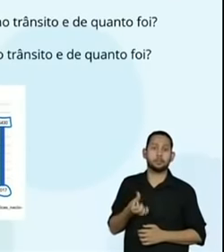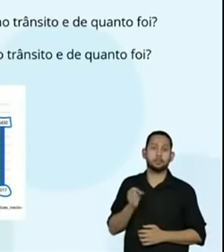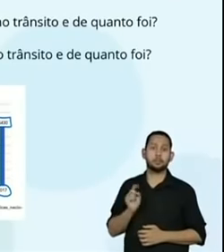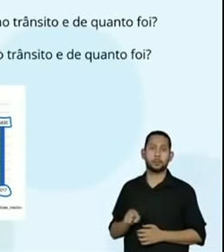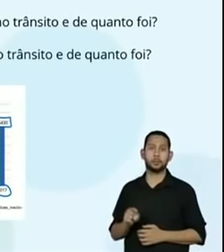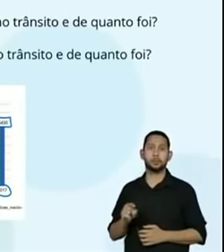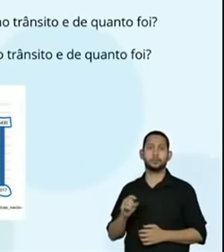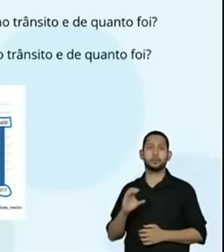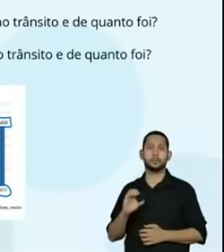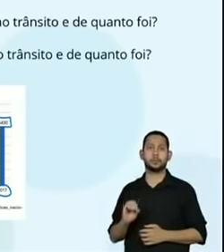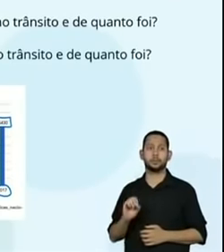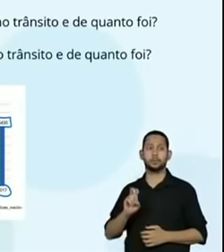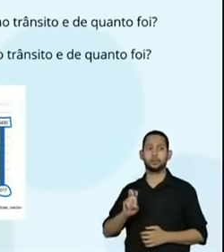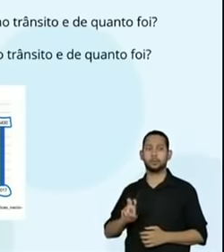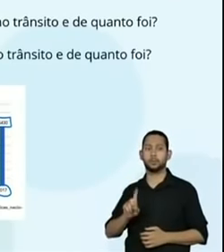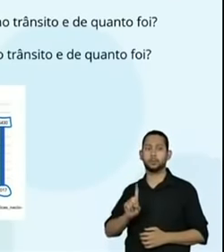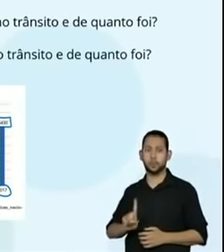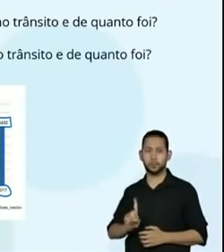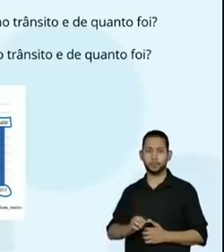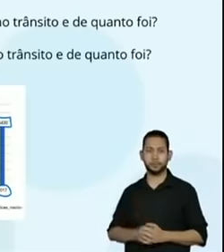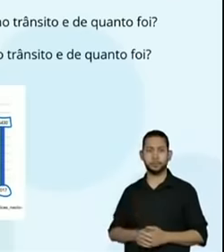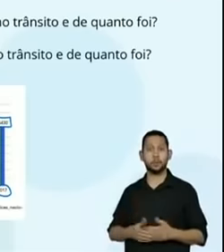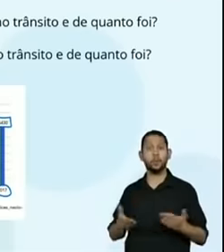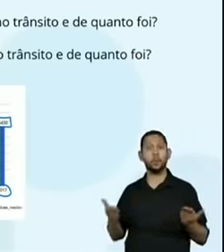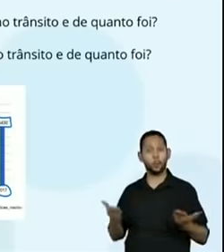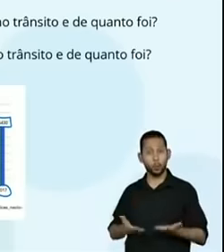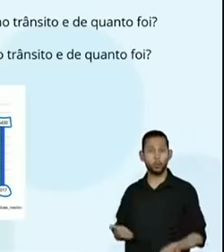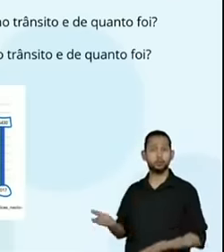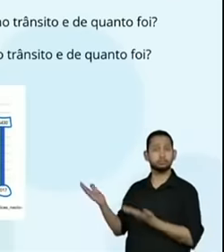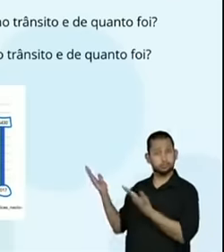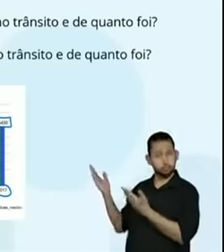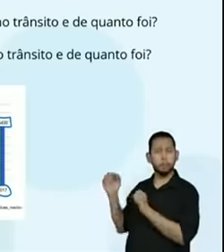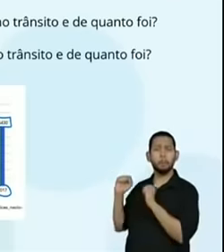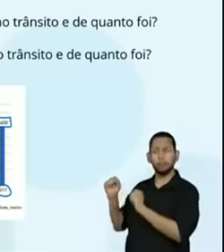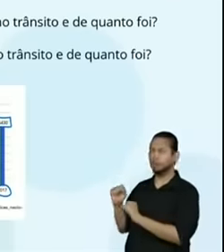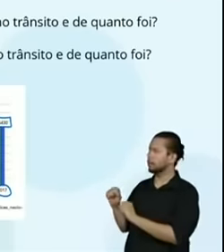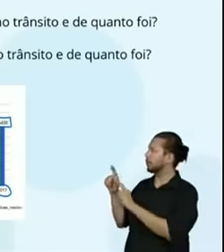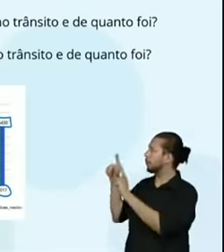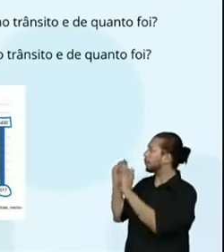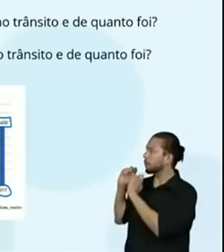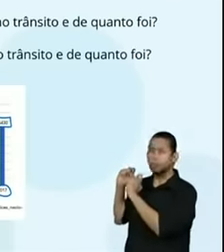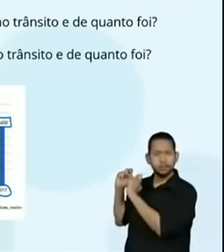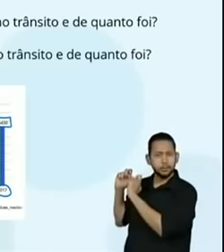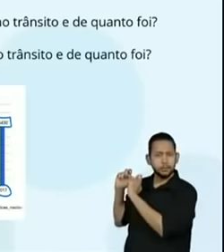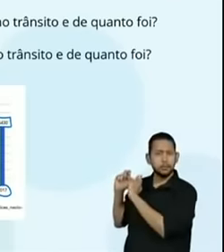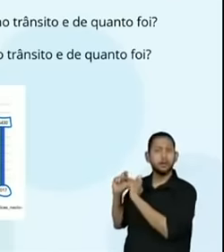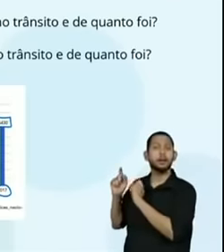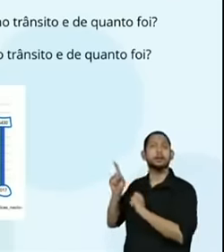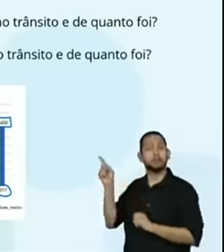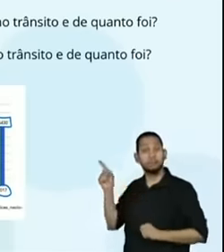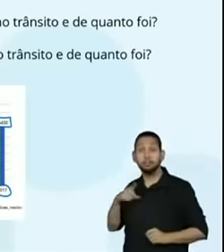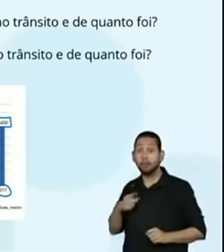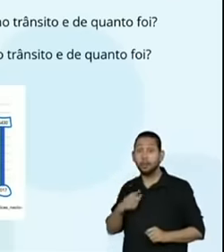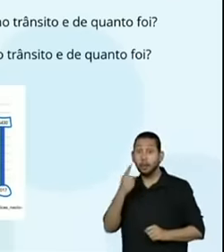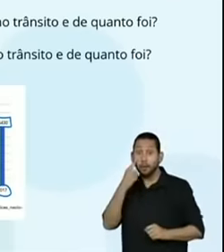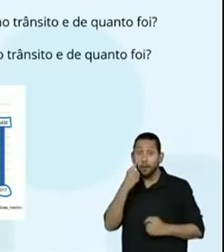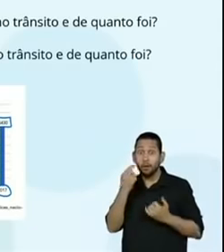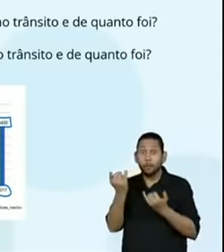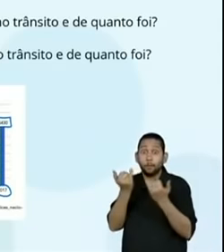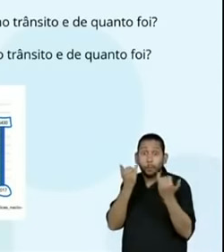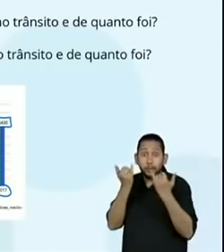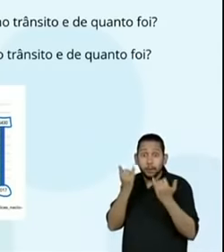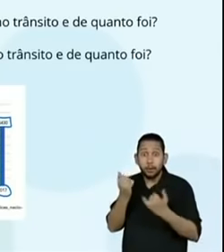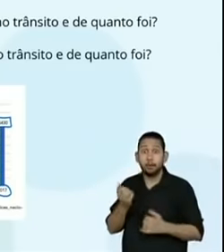46.051. Agora é a hora do print da nossa telinha. Lembrando que aqui nós temos as informações